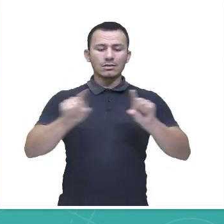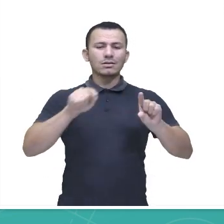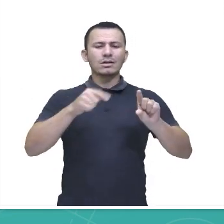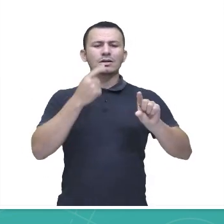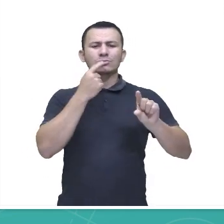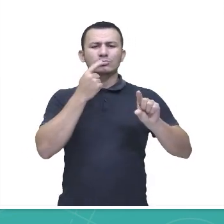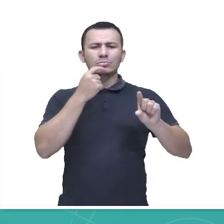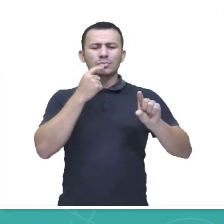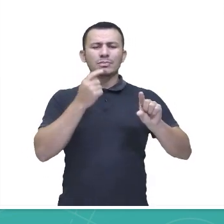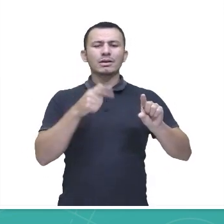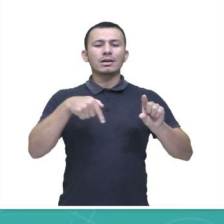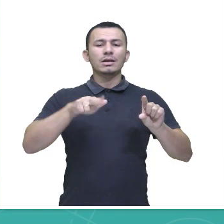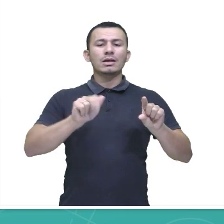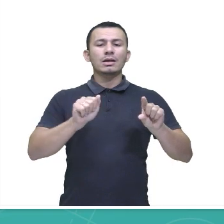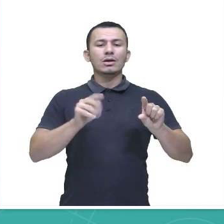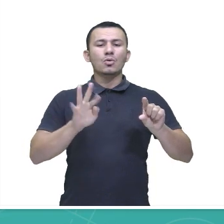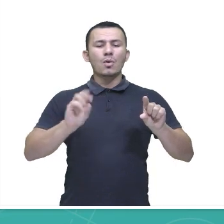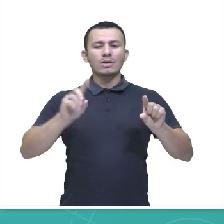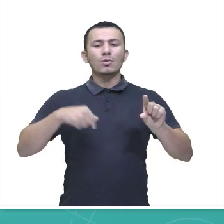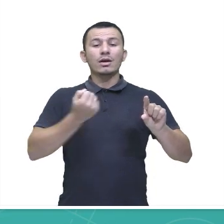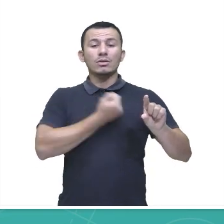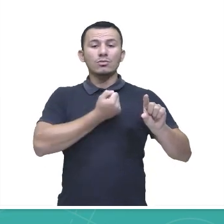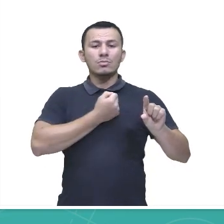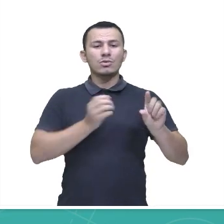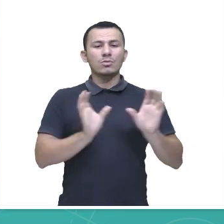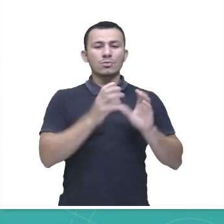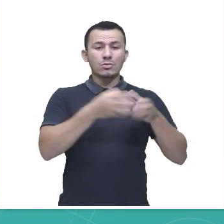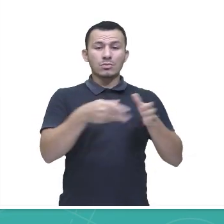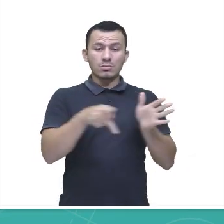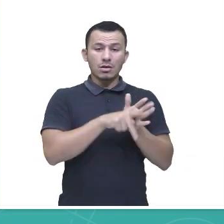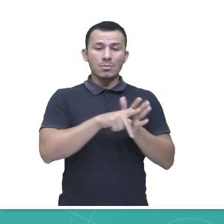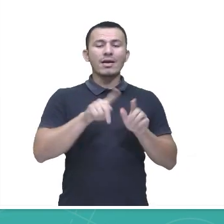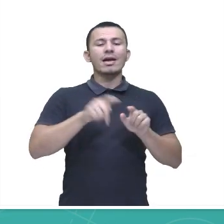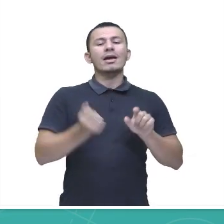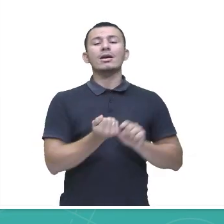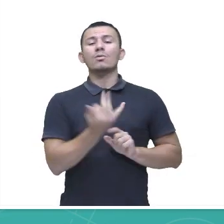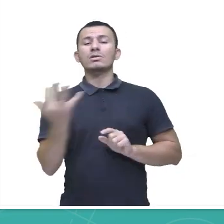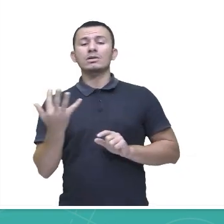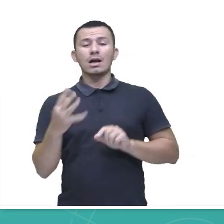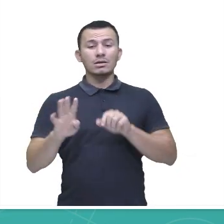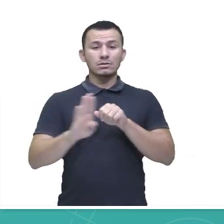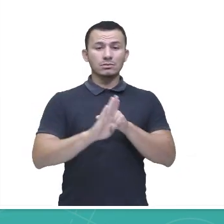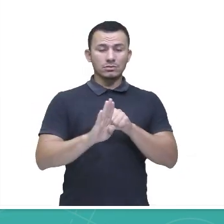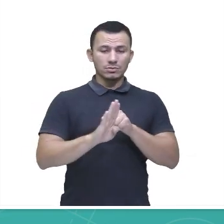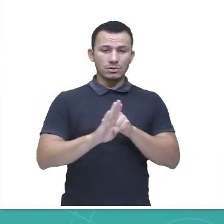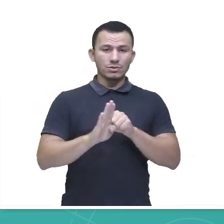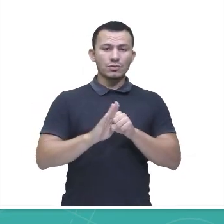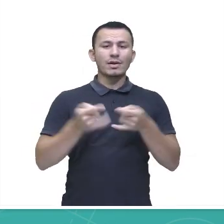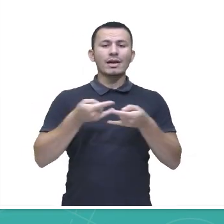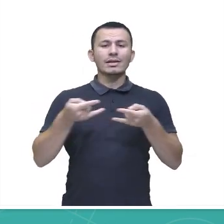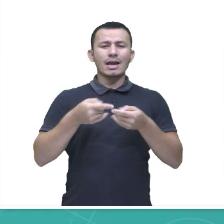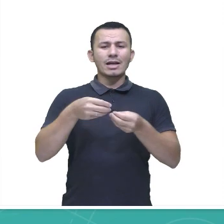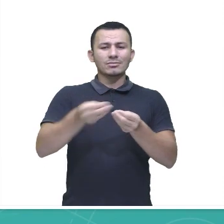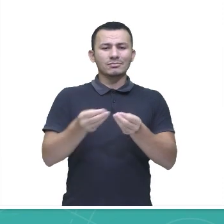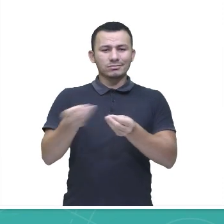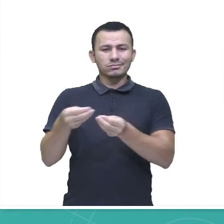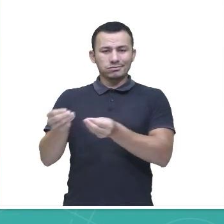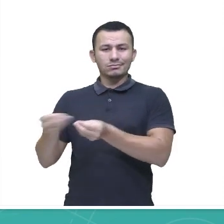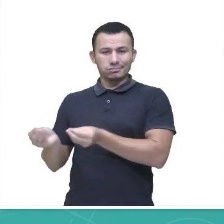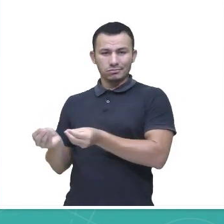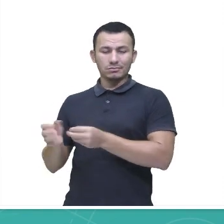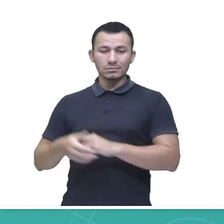um numeral, está quantificando o quê? O substantivo ingresso, certo?